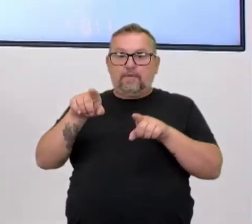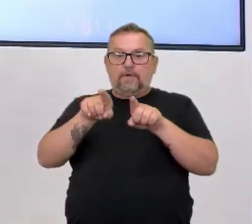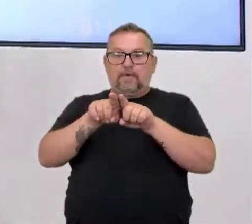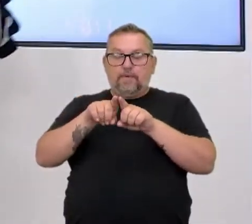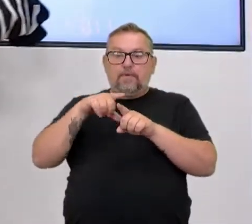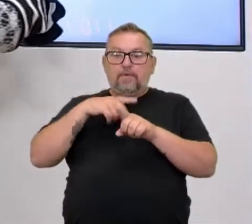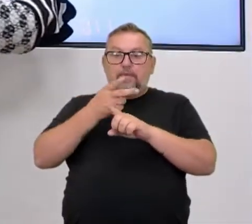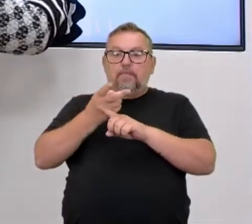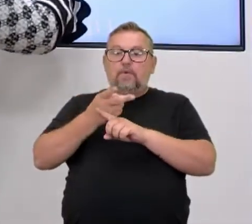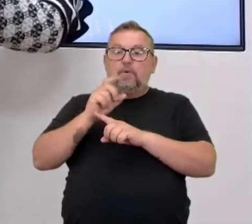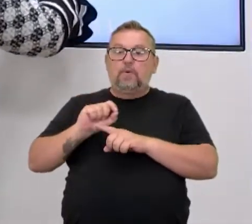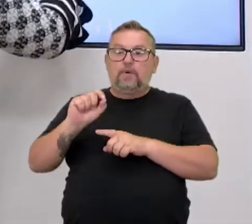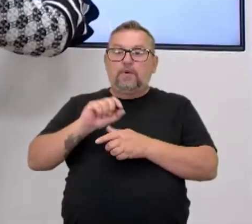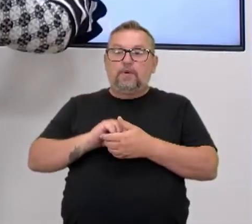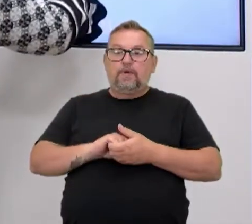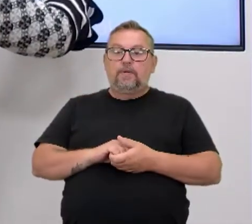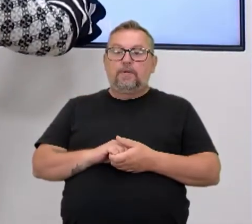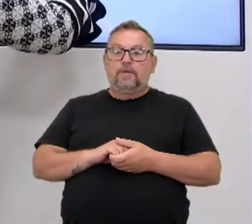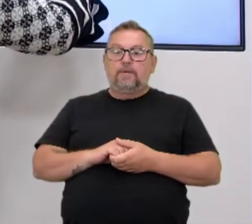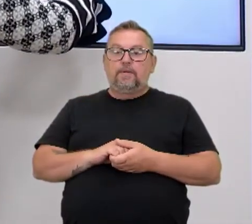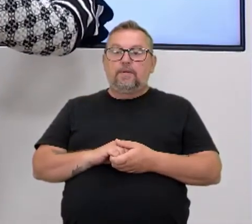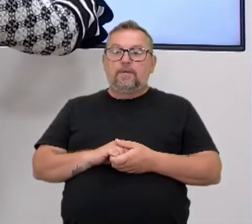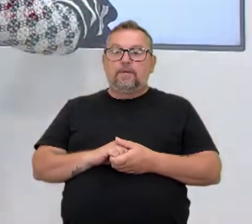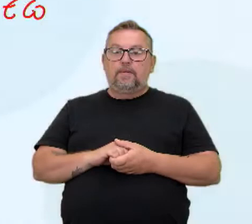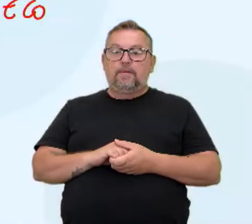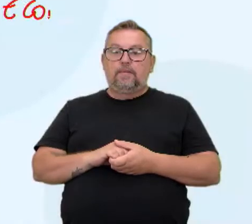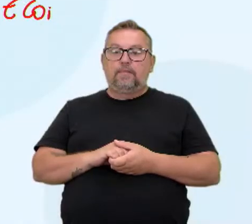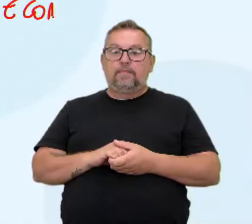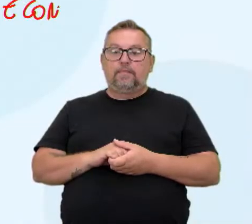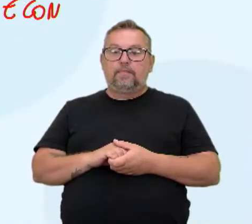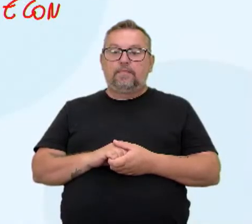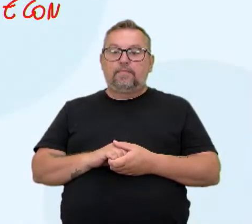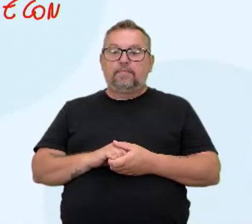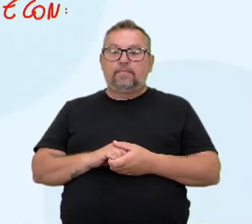estarem procurando, ó, economia.